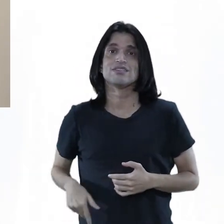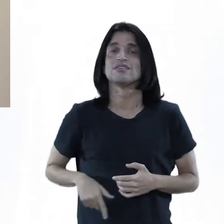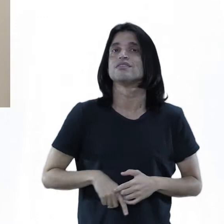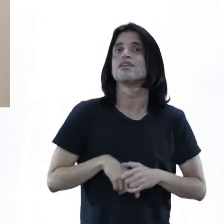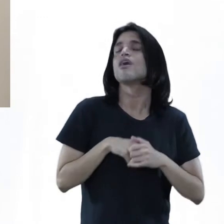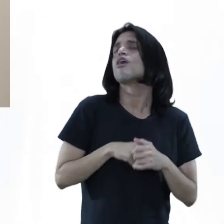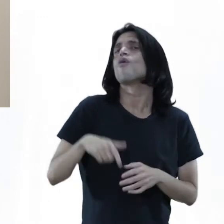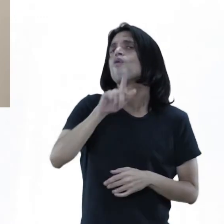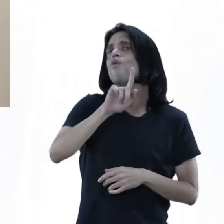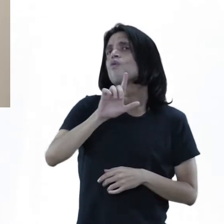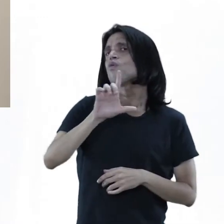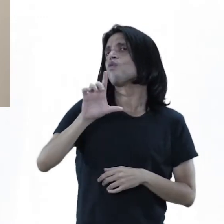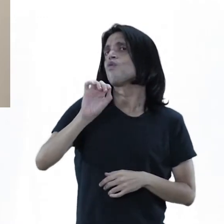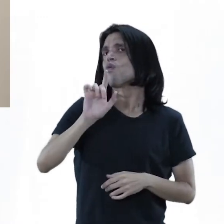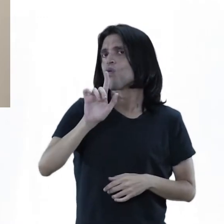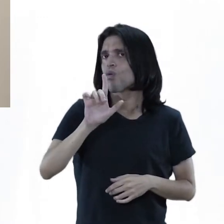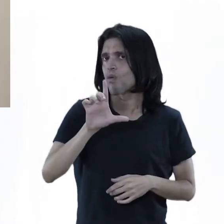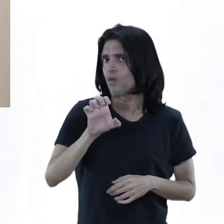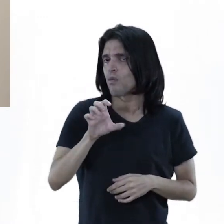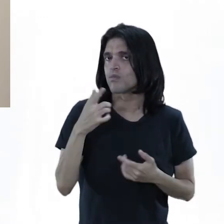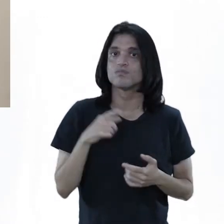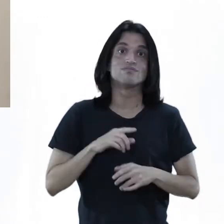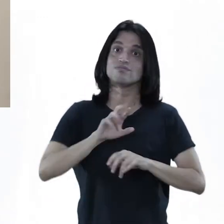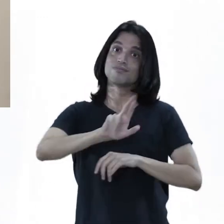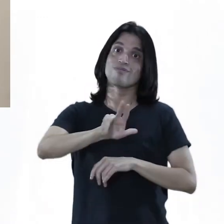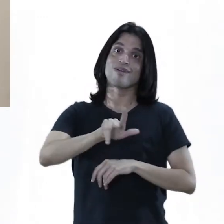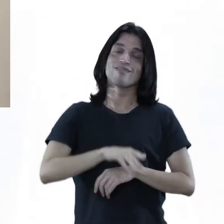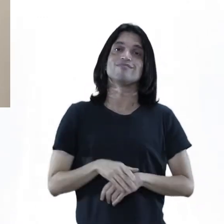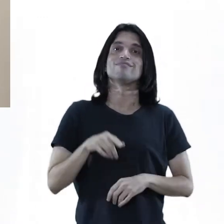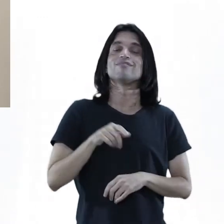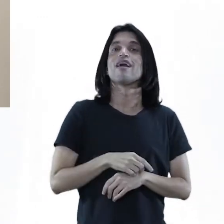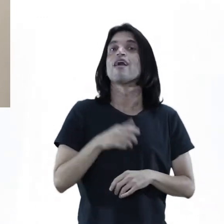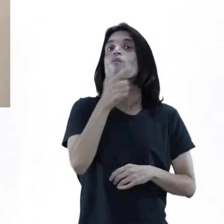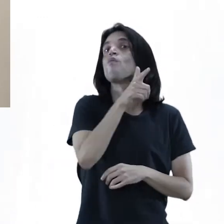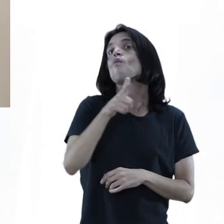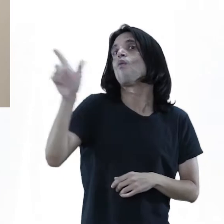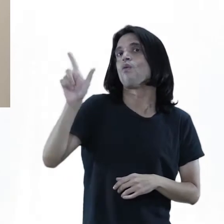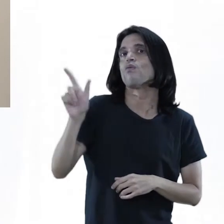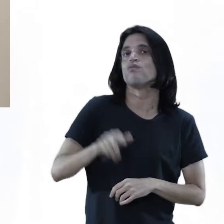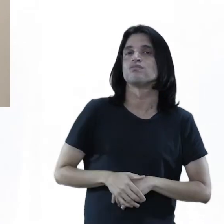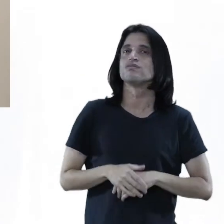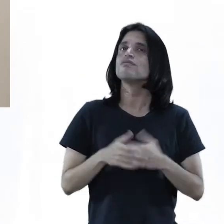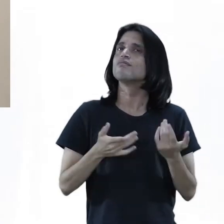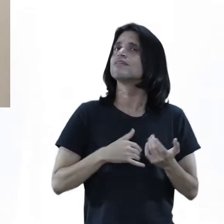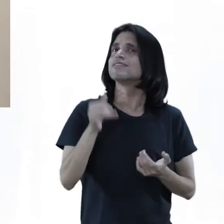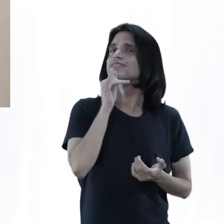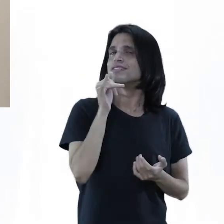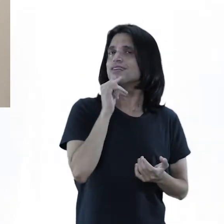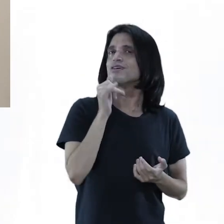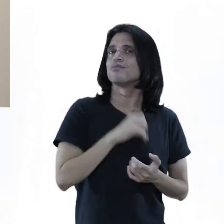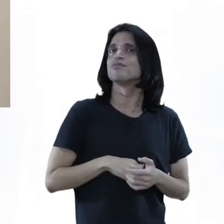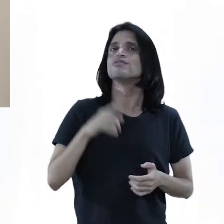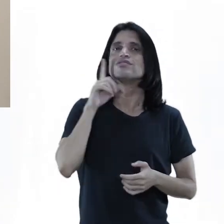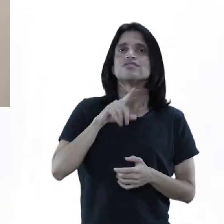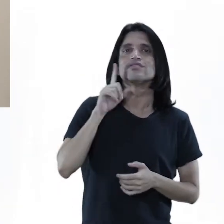Baidu, tá? Um site importantíssimo dentro da China. Em compensação, vamos dar o exemplo dos Estados Unidos?